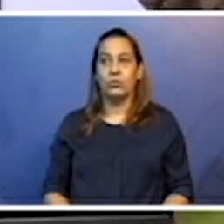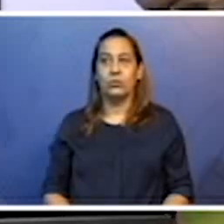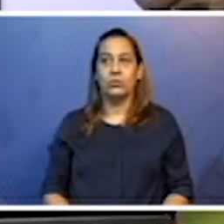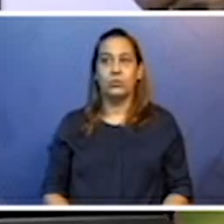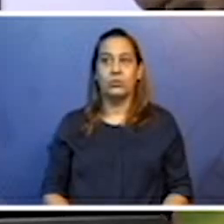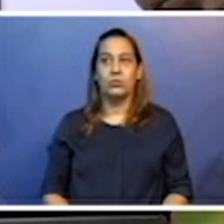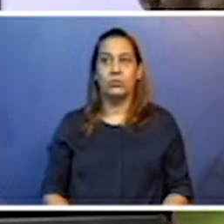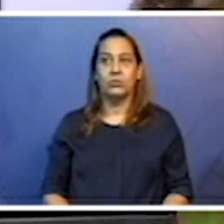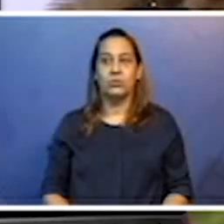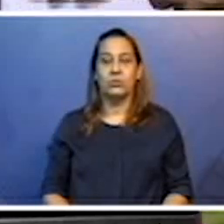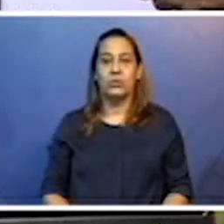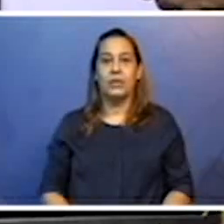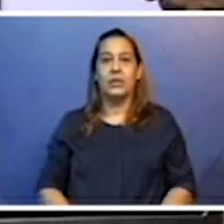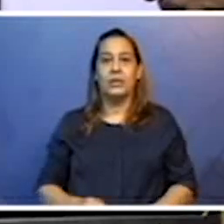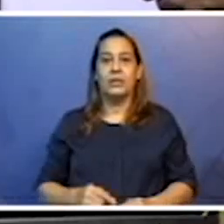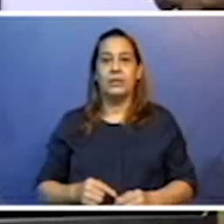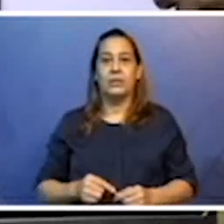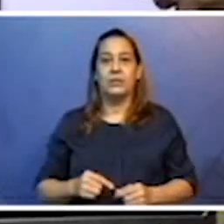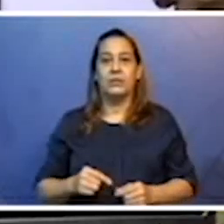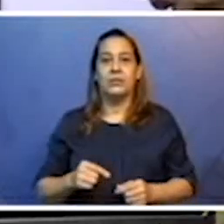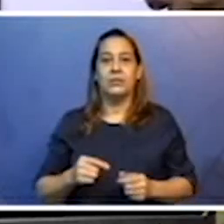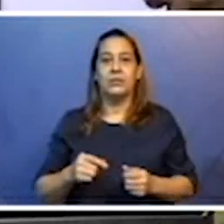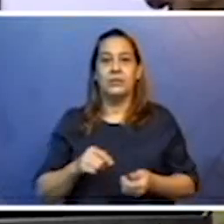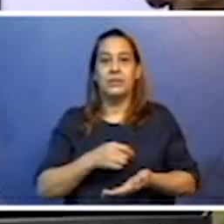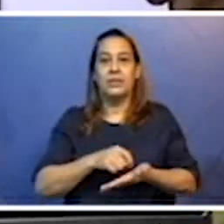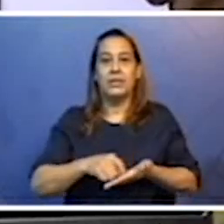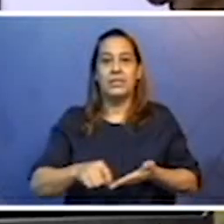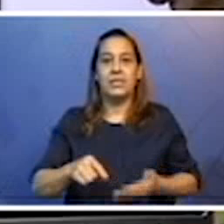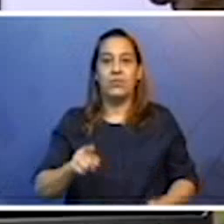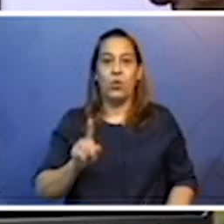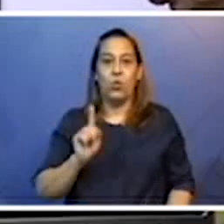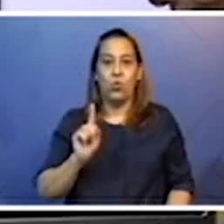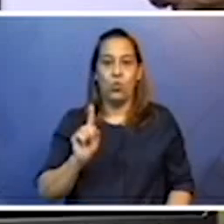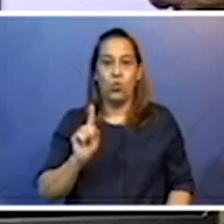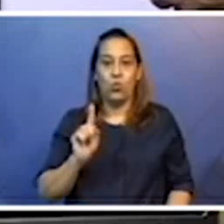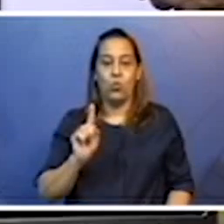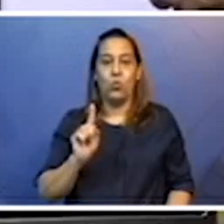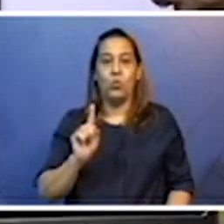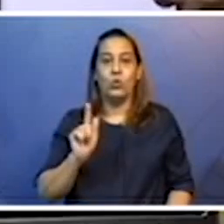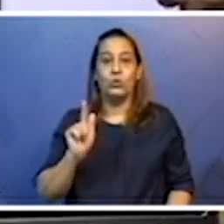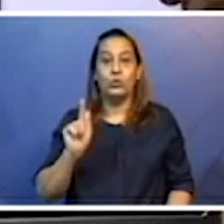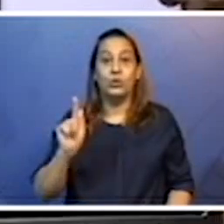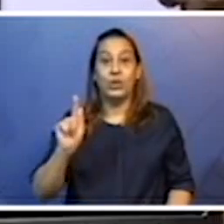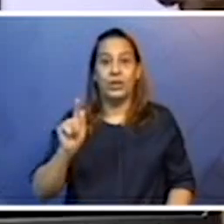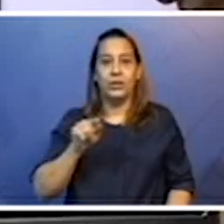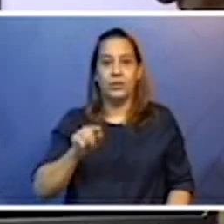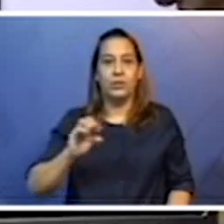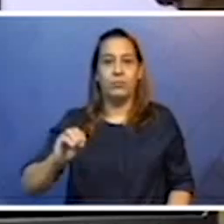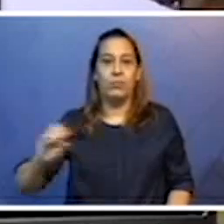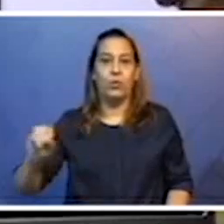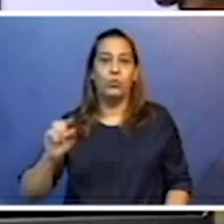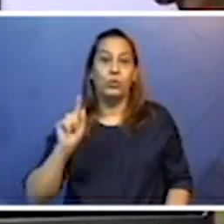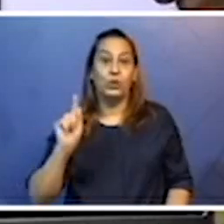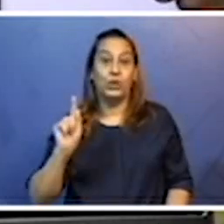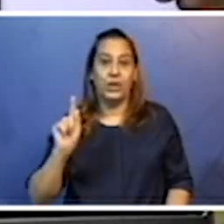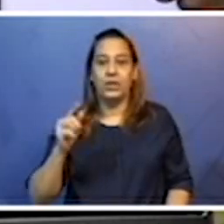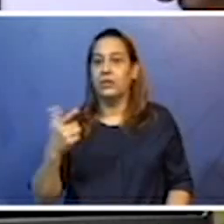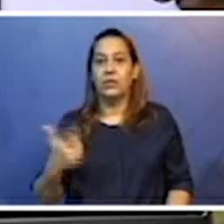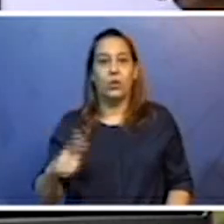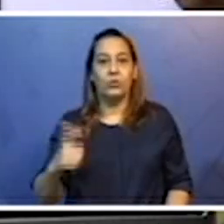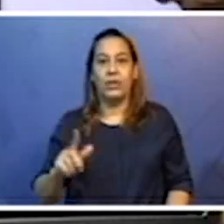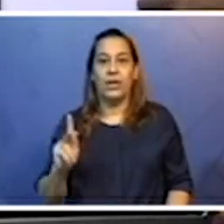1.000 gramas. Na hora de fazer, vocês não coloquem, tá? O K, só coloquem 1.000 e a letrinha